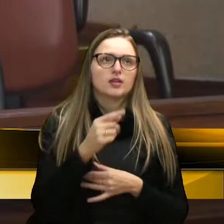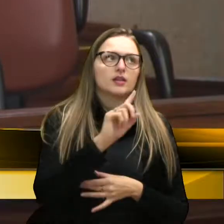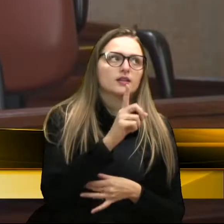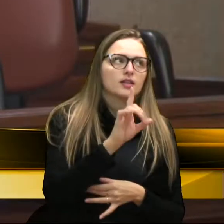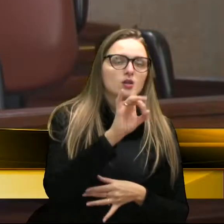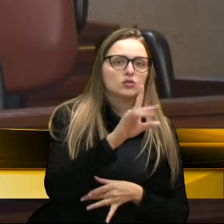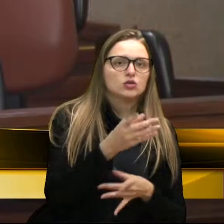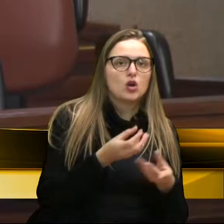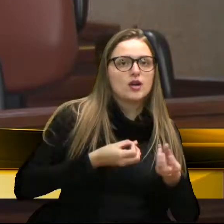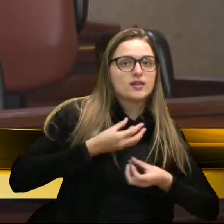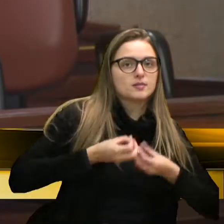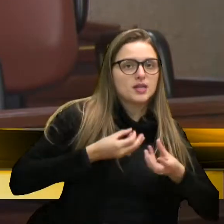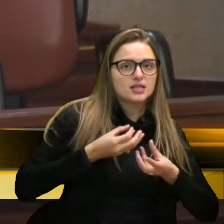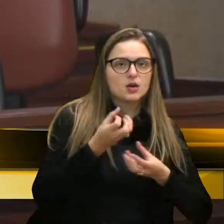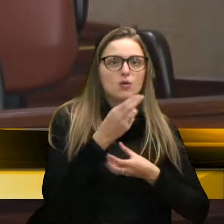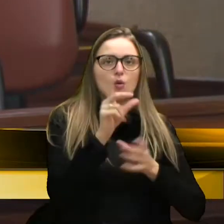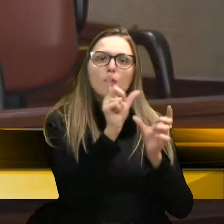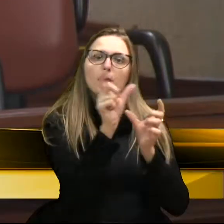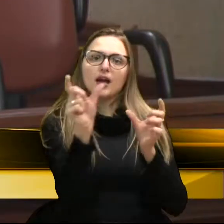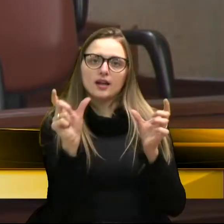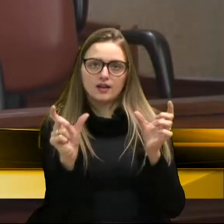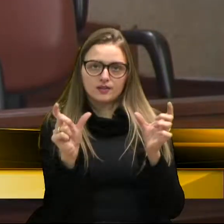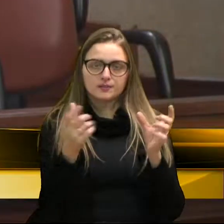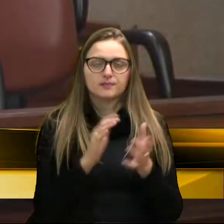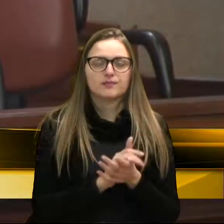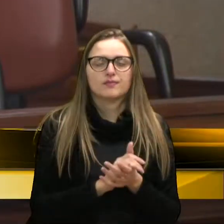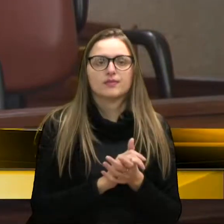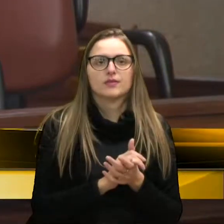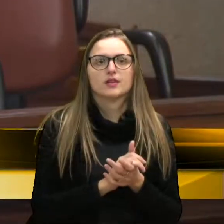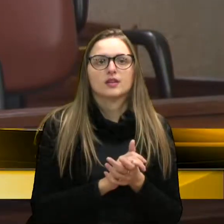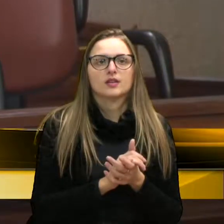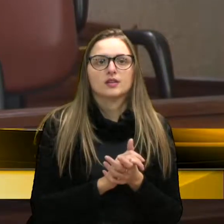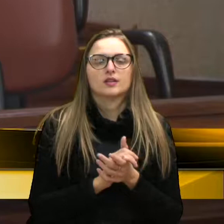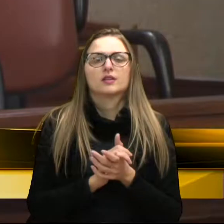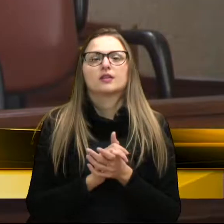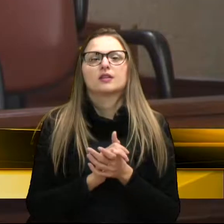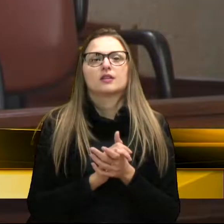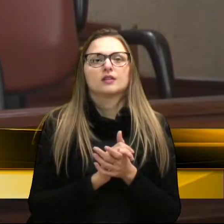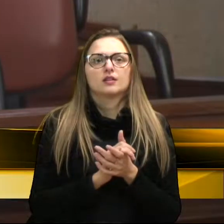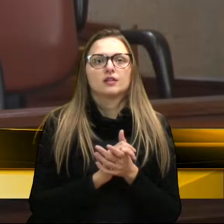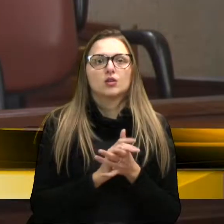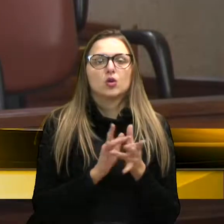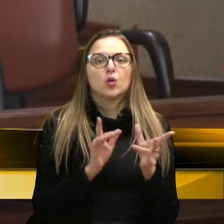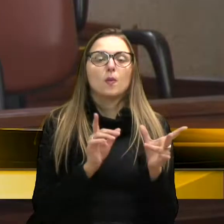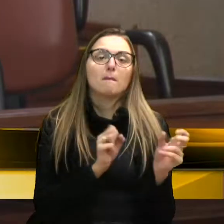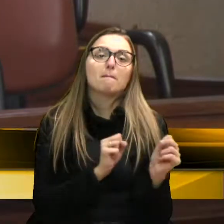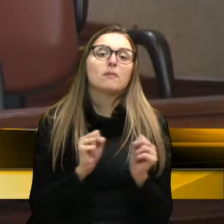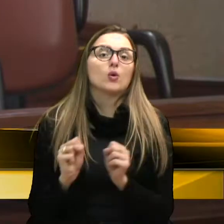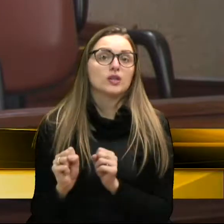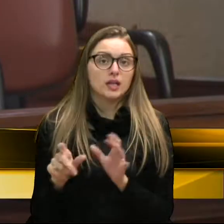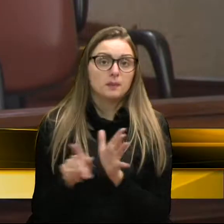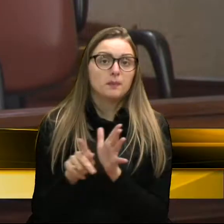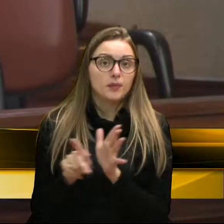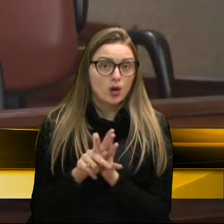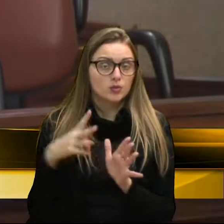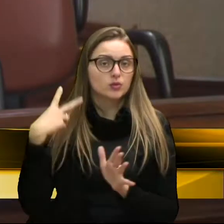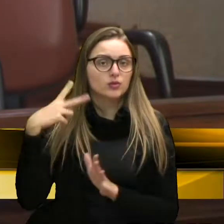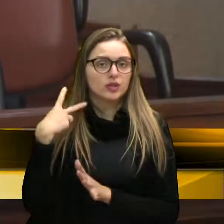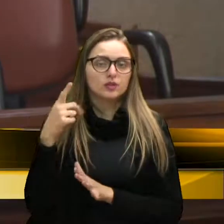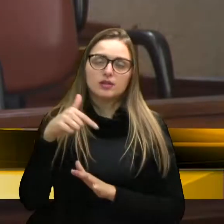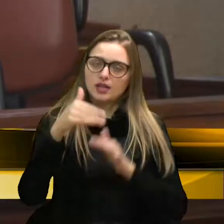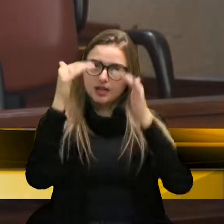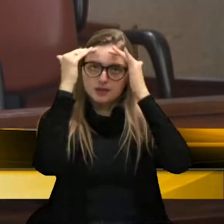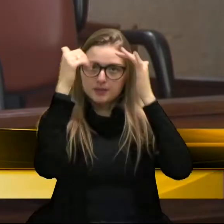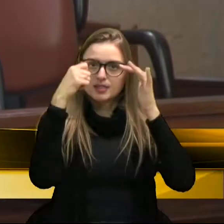ou expressões. De fato, o poder legiferante do vereador é limitado às normas